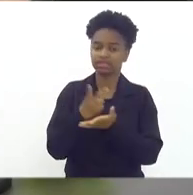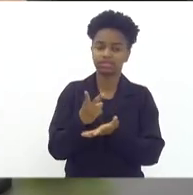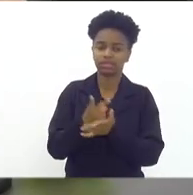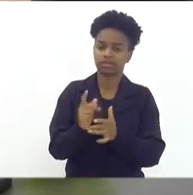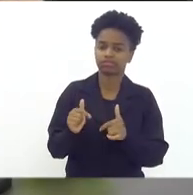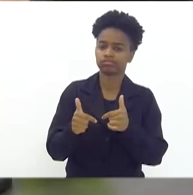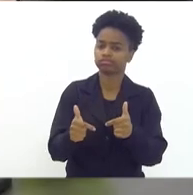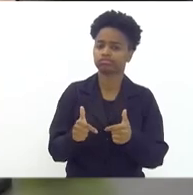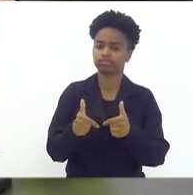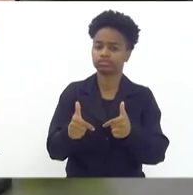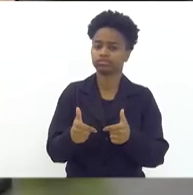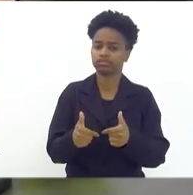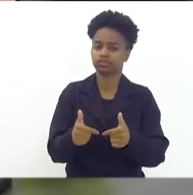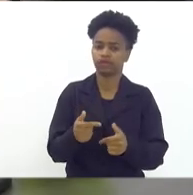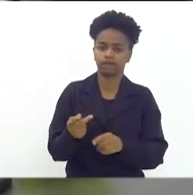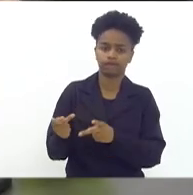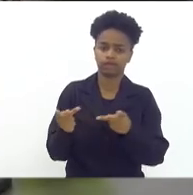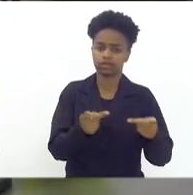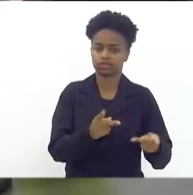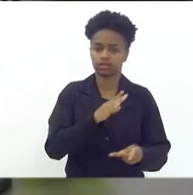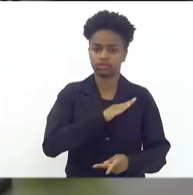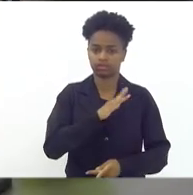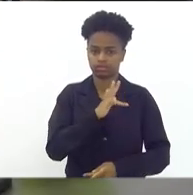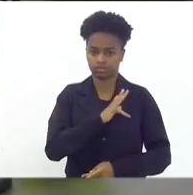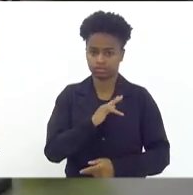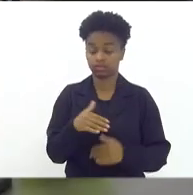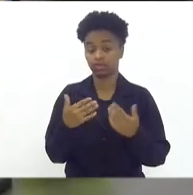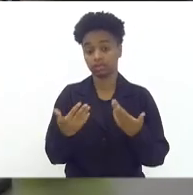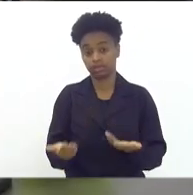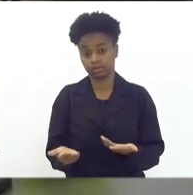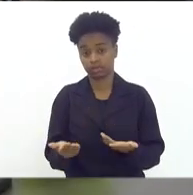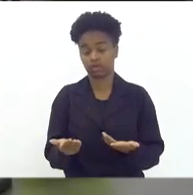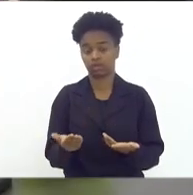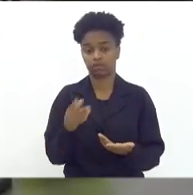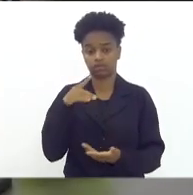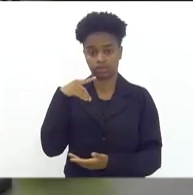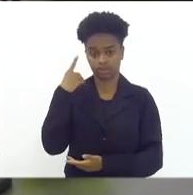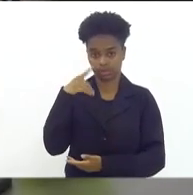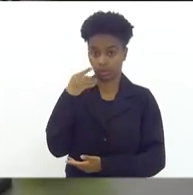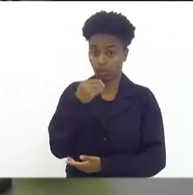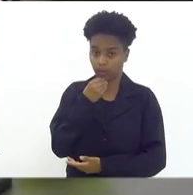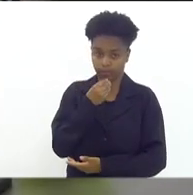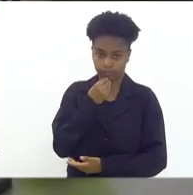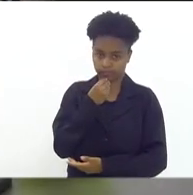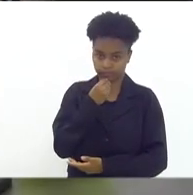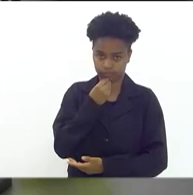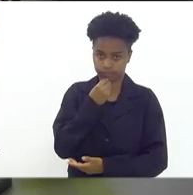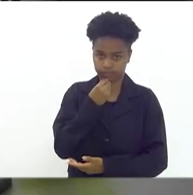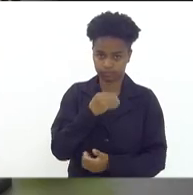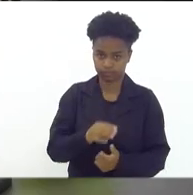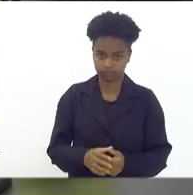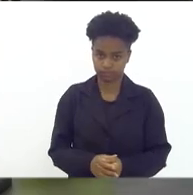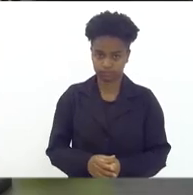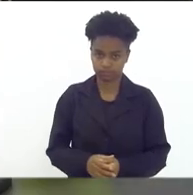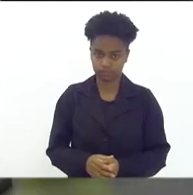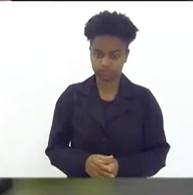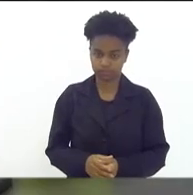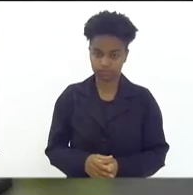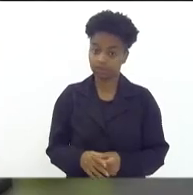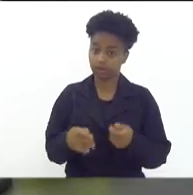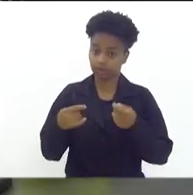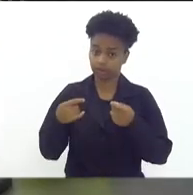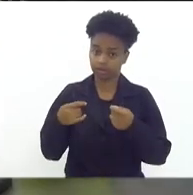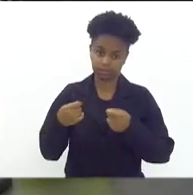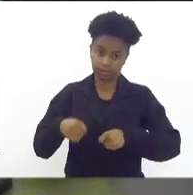indo na Baixada Fluminense então Deputado é por Óbvio é vão ser